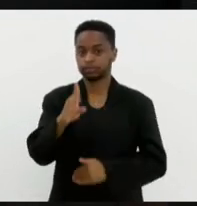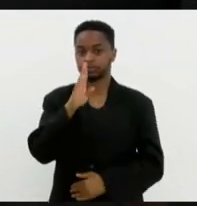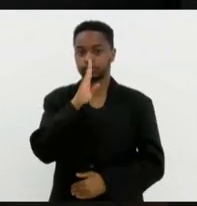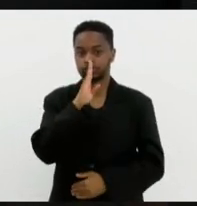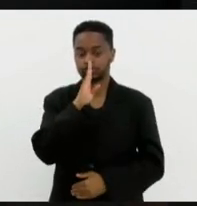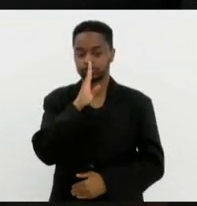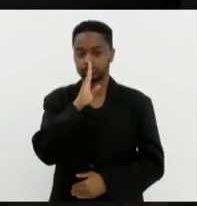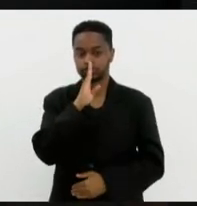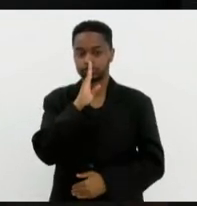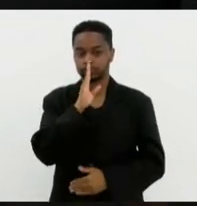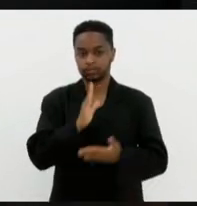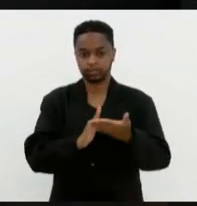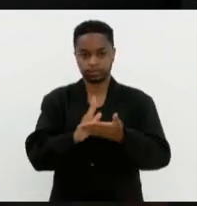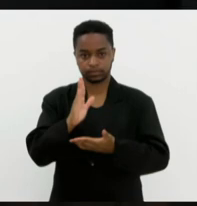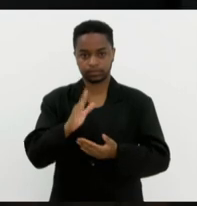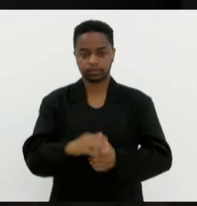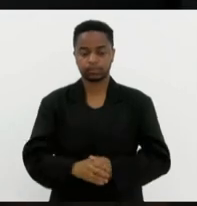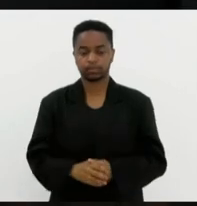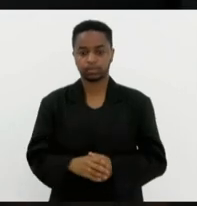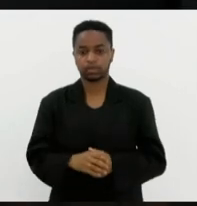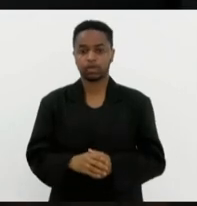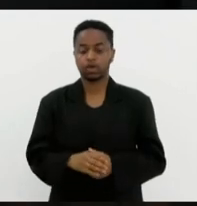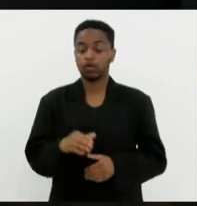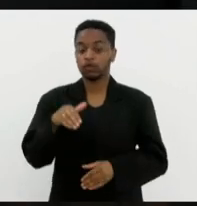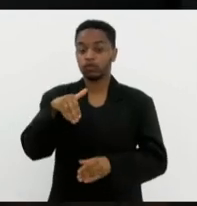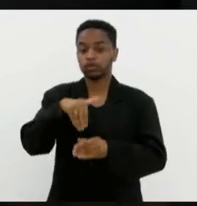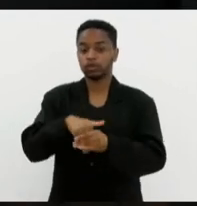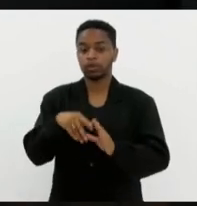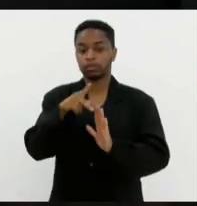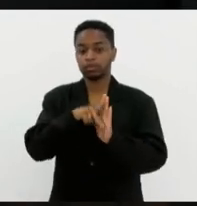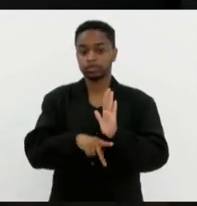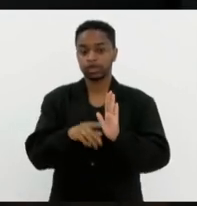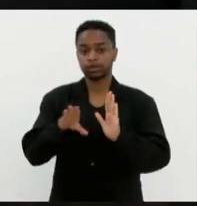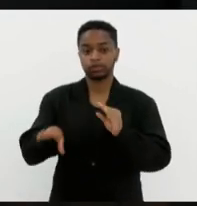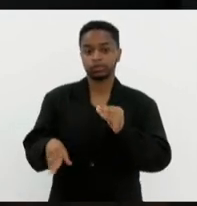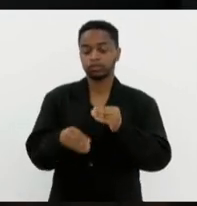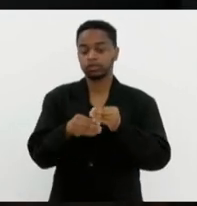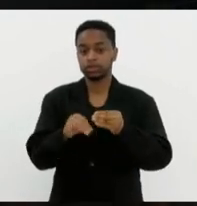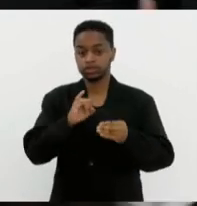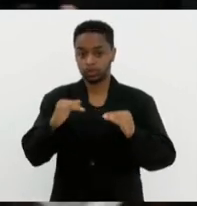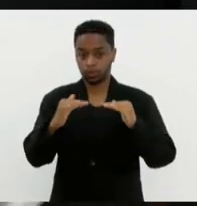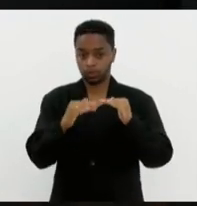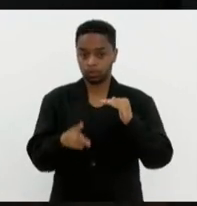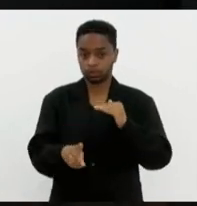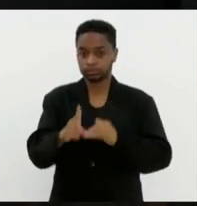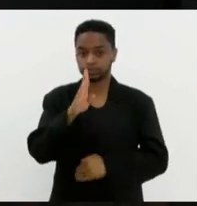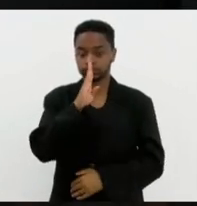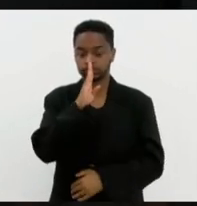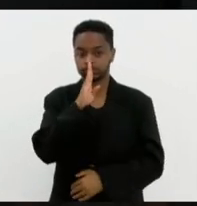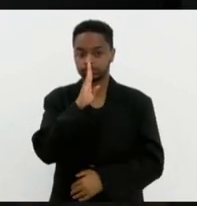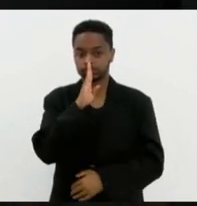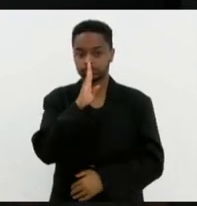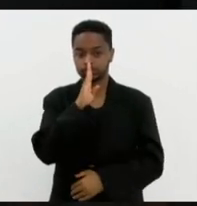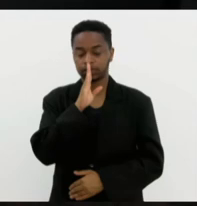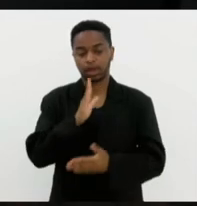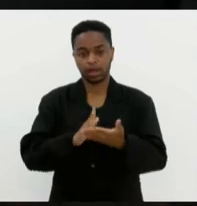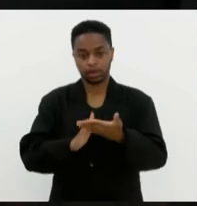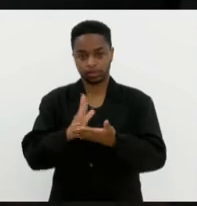estão. Aprovado. Em votação, projeto assim emendado. Senhores que aprovam, permaneçam como estão.